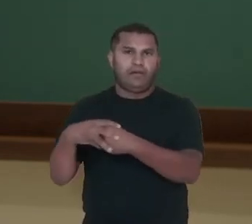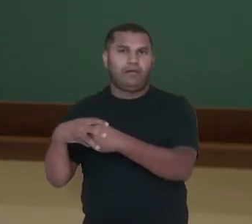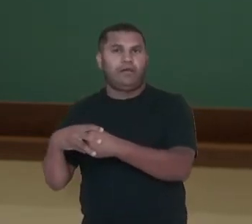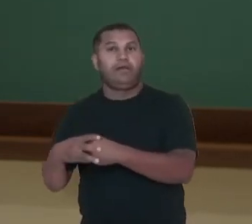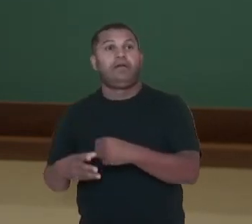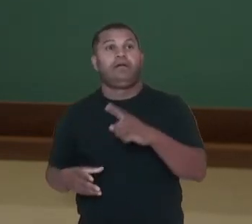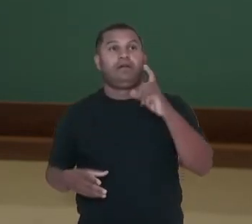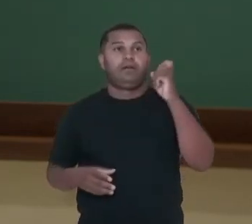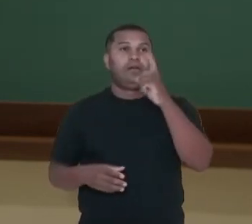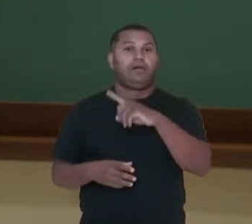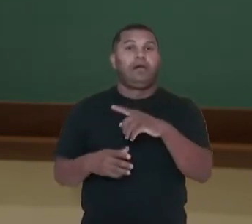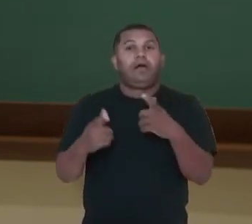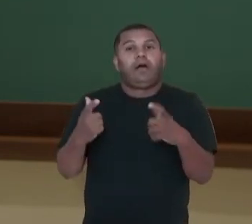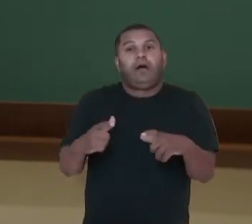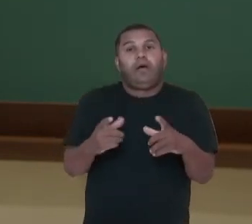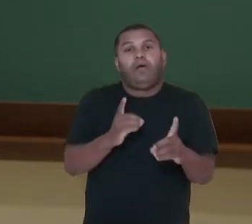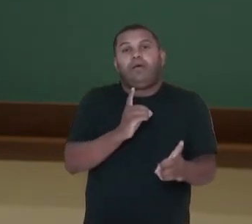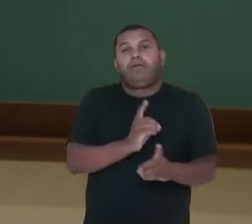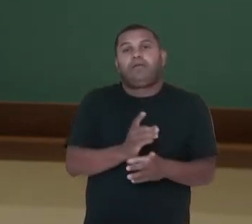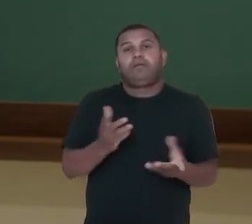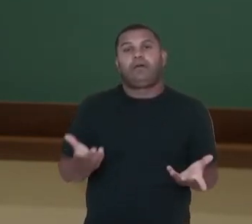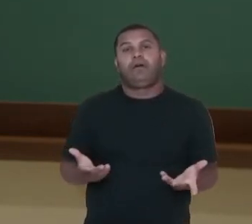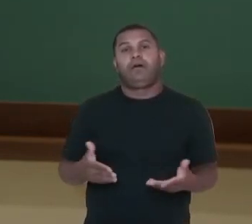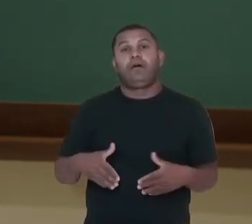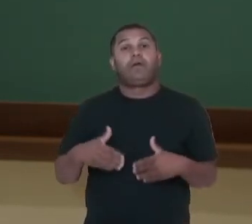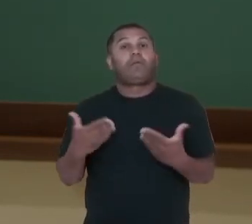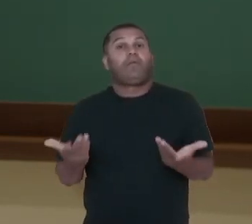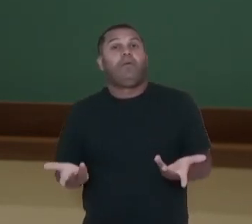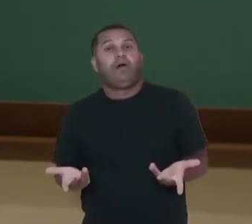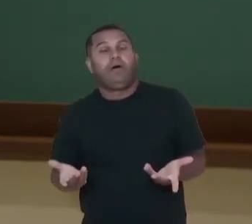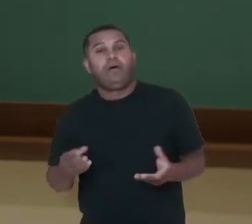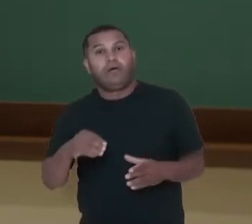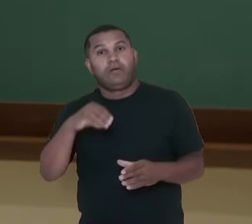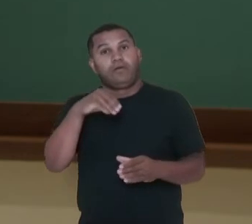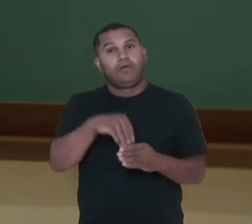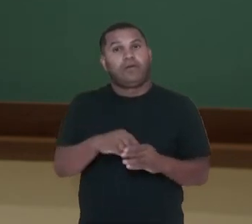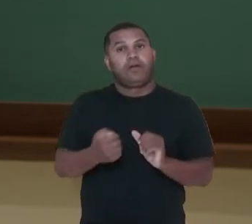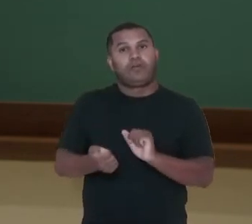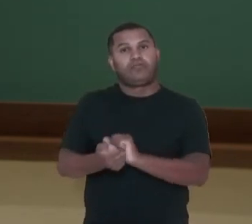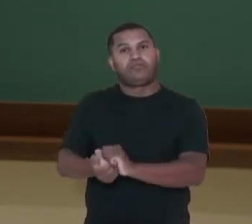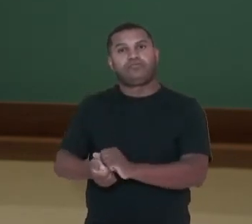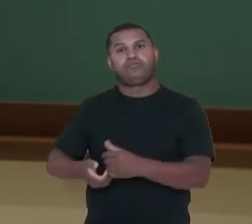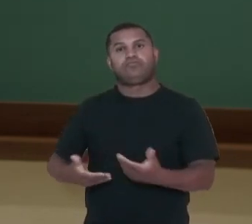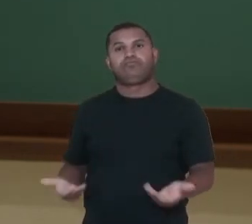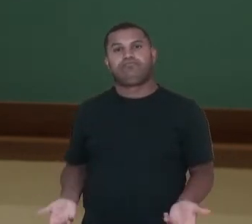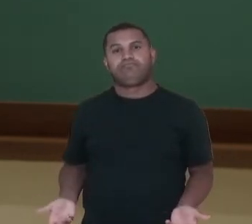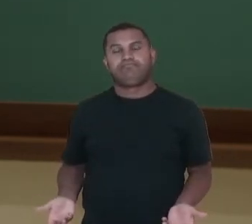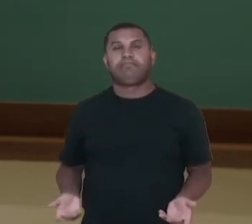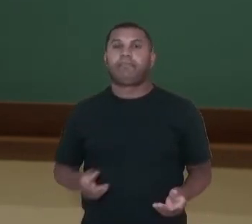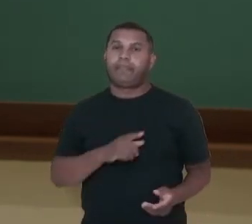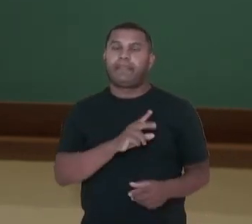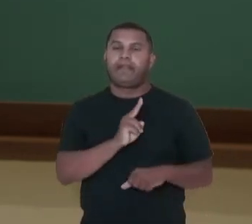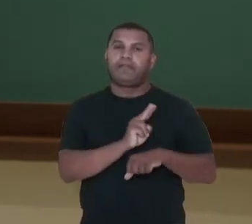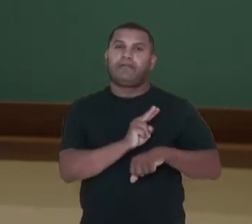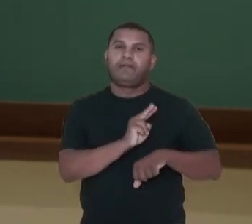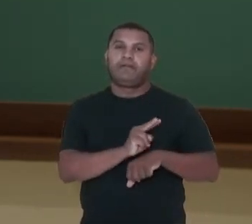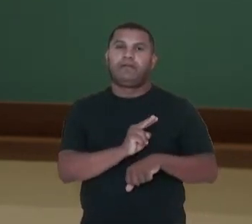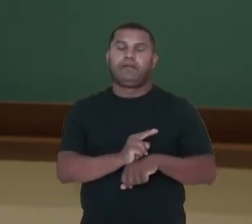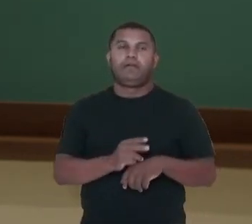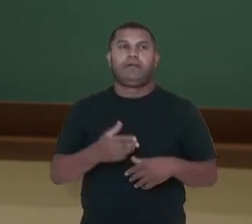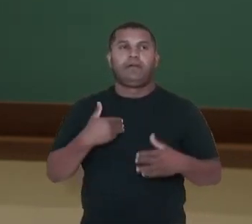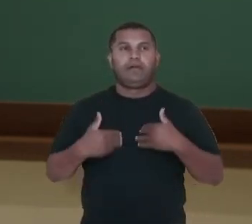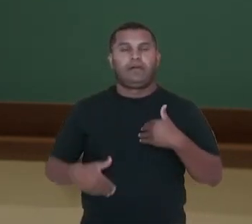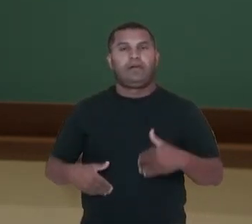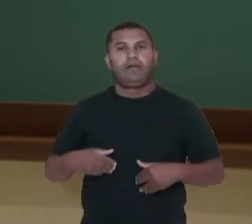independente ali, a gente não sabe que tipo de hospedeiro que vai ser, né? Mas essa camada vai proteger, então, estes organismos